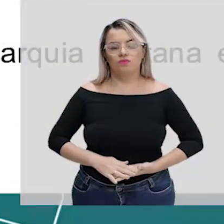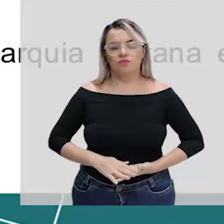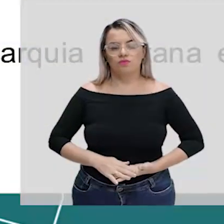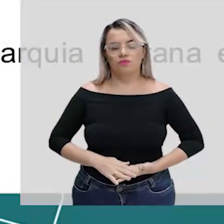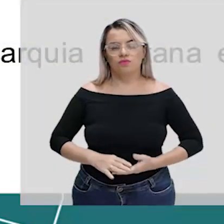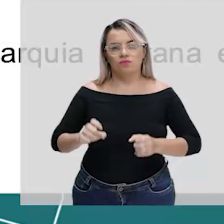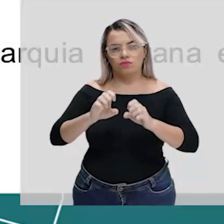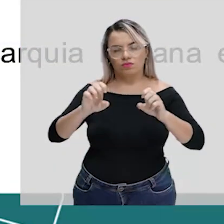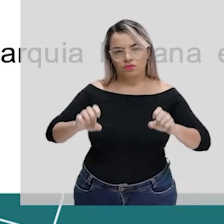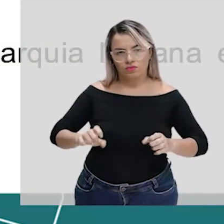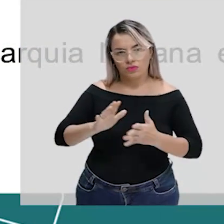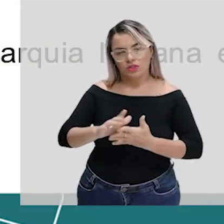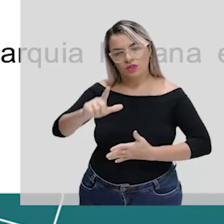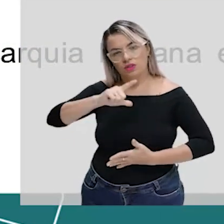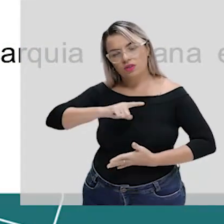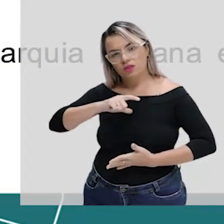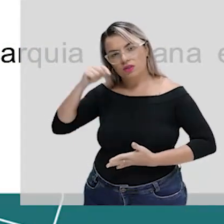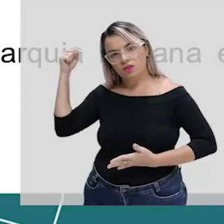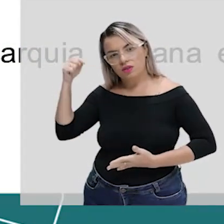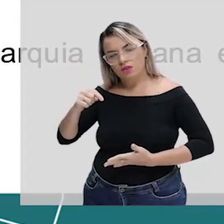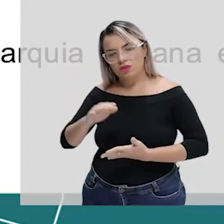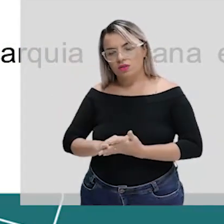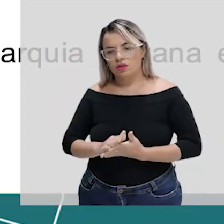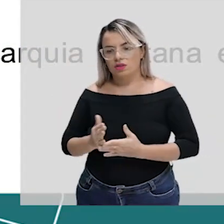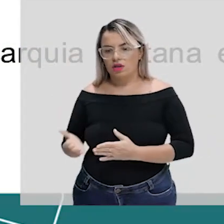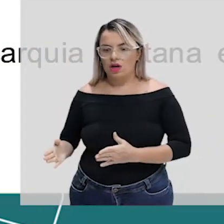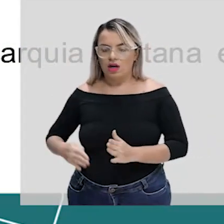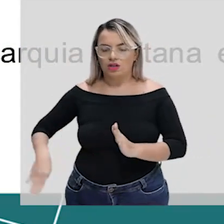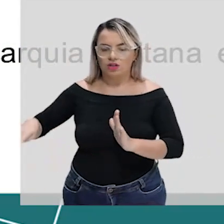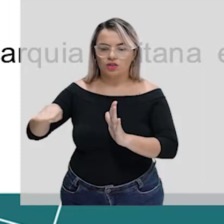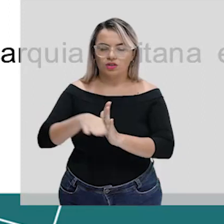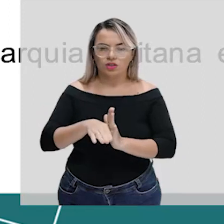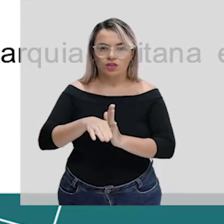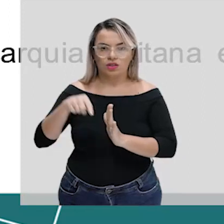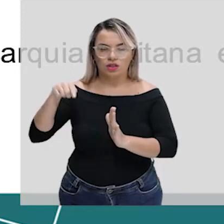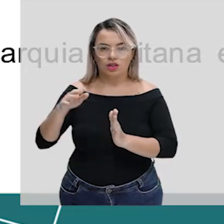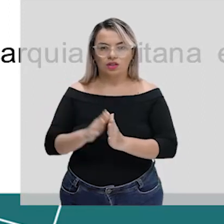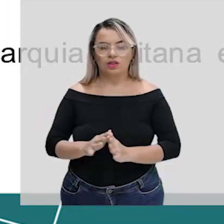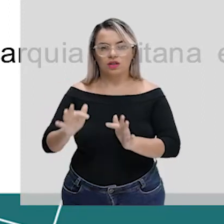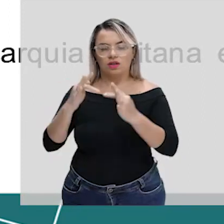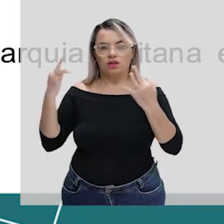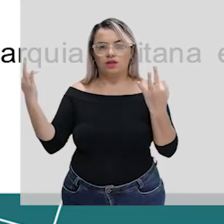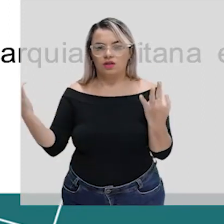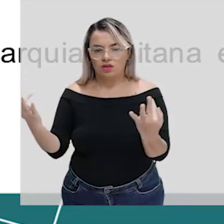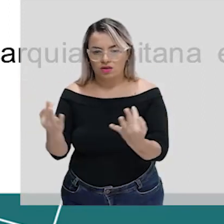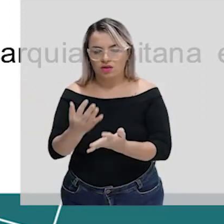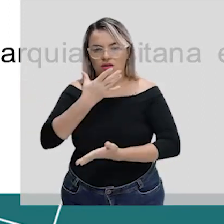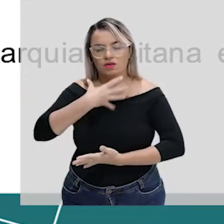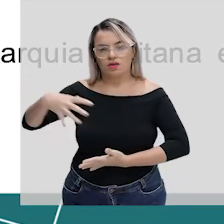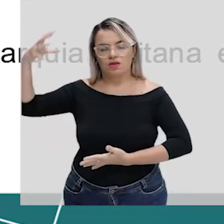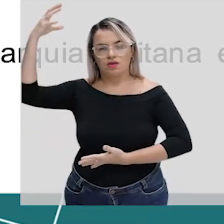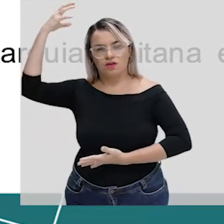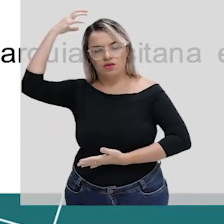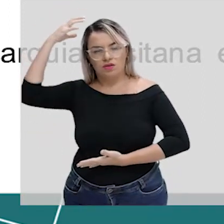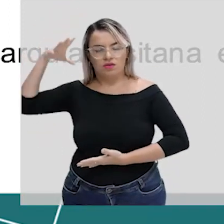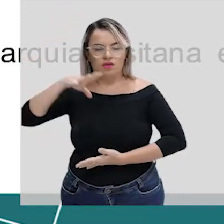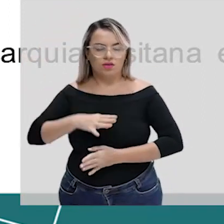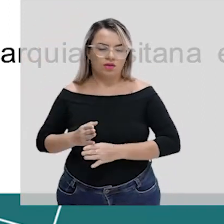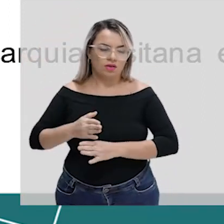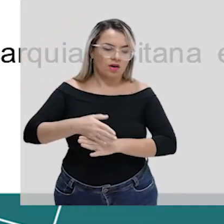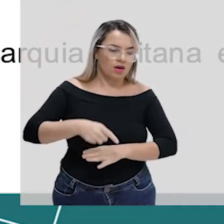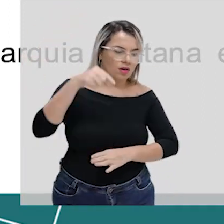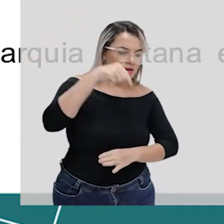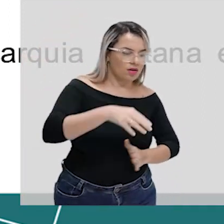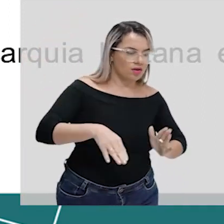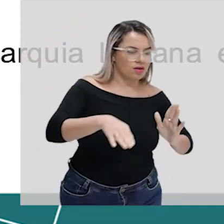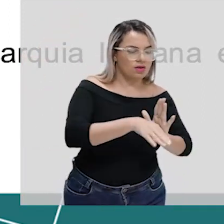Isso tem a ver com a vinda da família real portuguesa, que tu também nas aulas de História do Brasil já deve ter estudado. A família real portuguesa veio para o Brasil